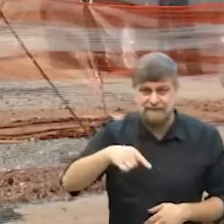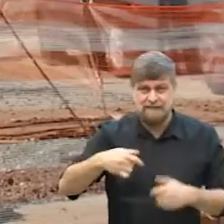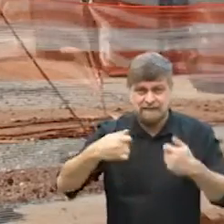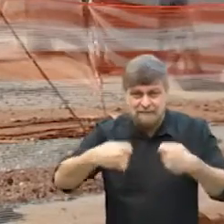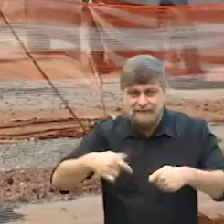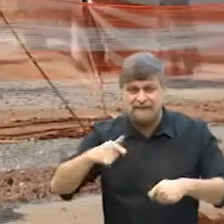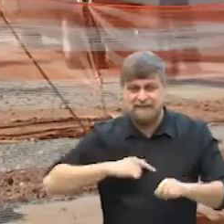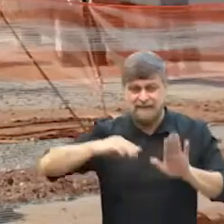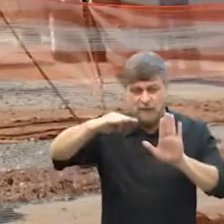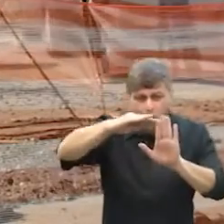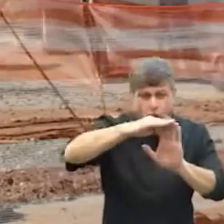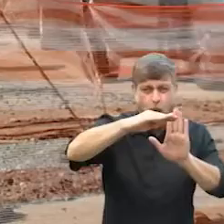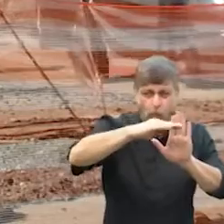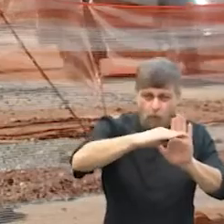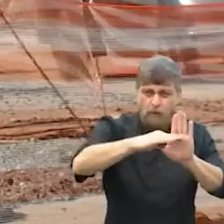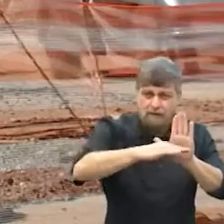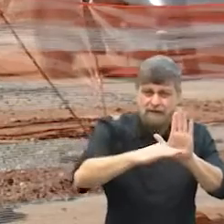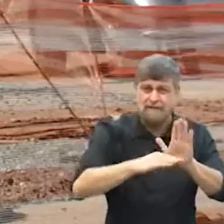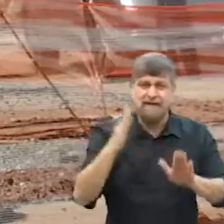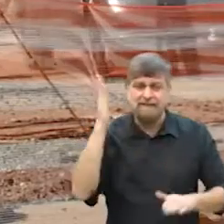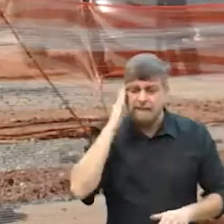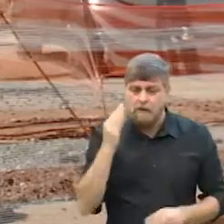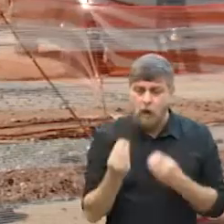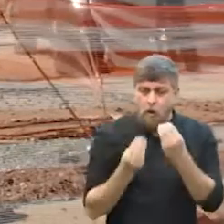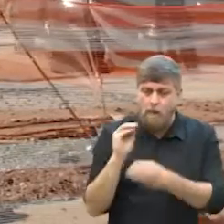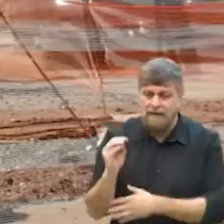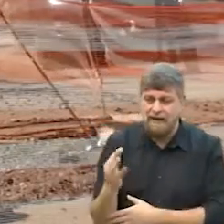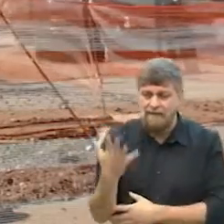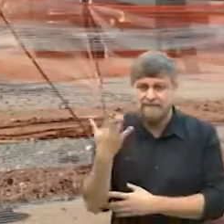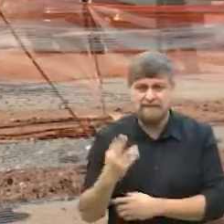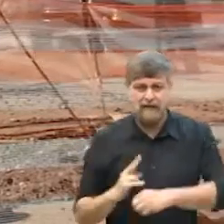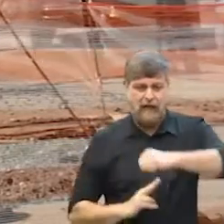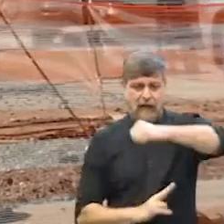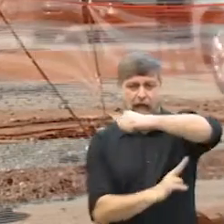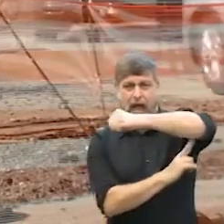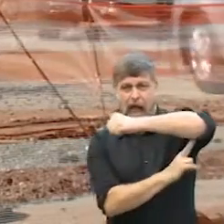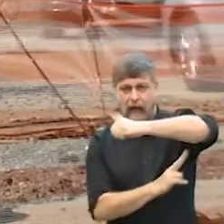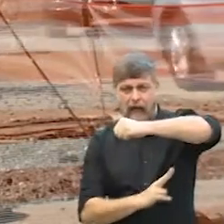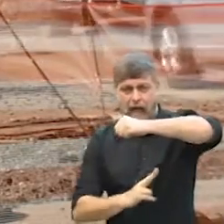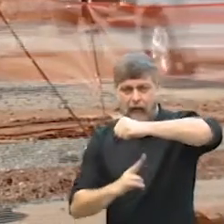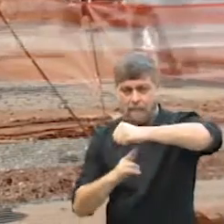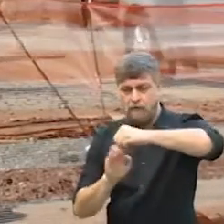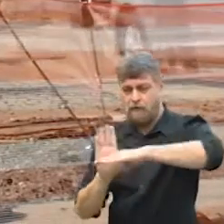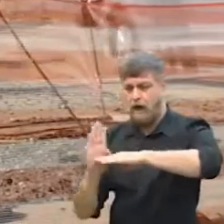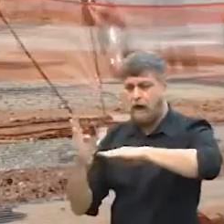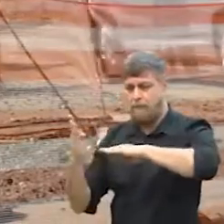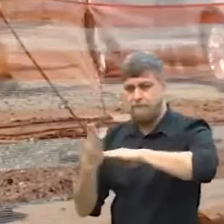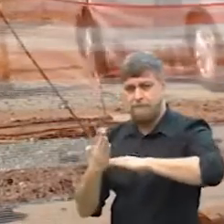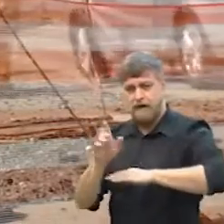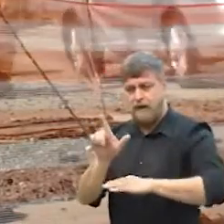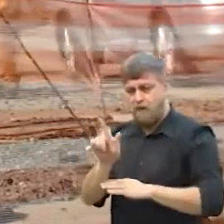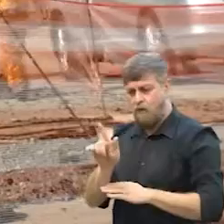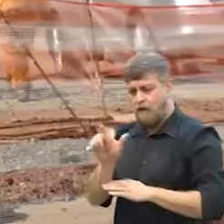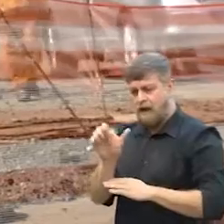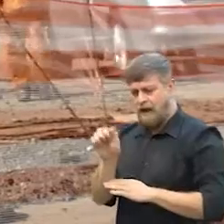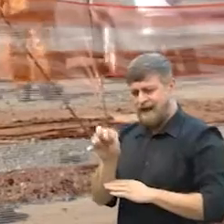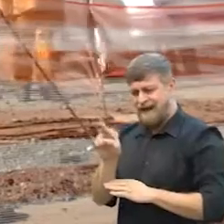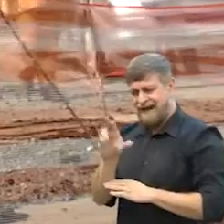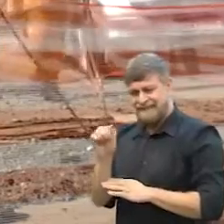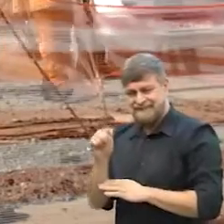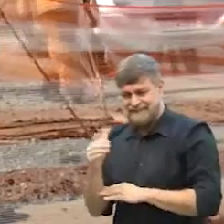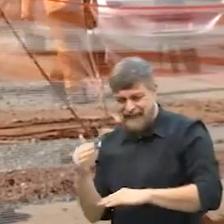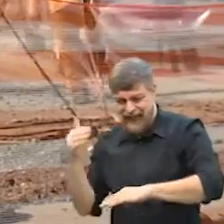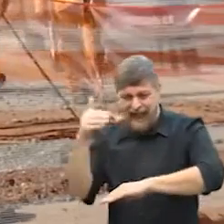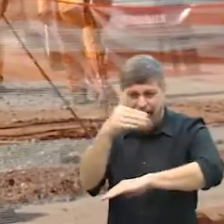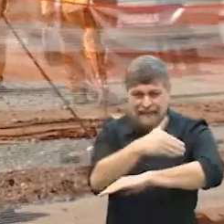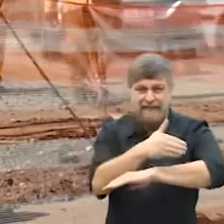região aqui, se não tivermos um cronograma de como acontecerá a ponte que passará do Jardim Garcia